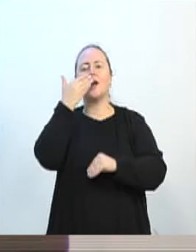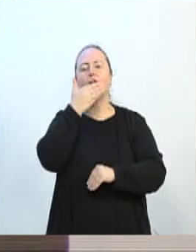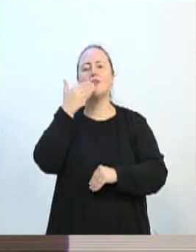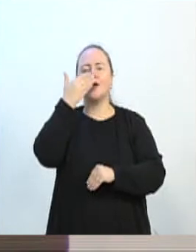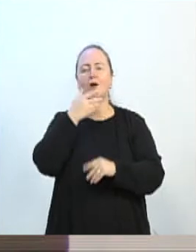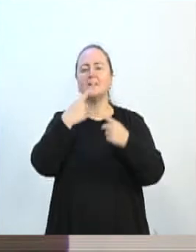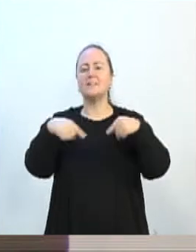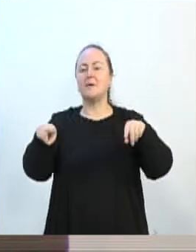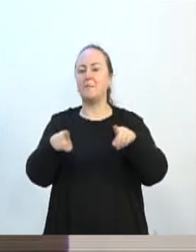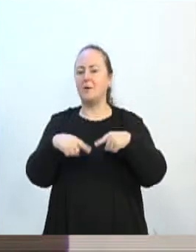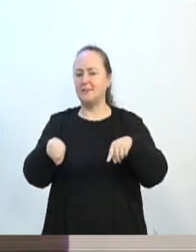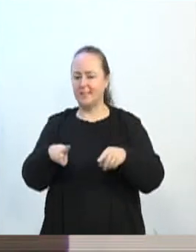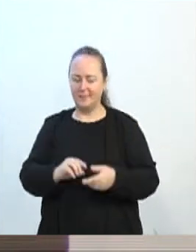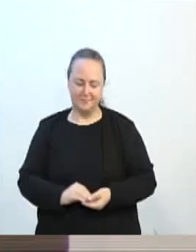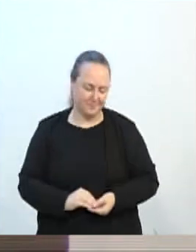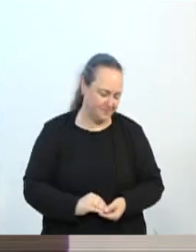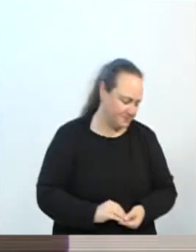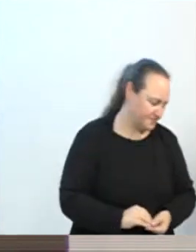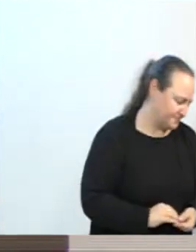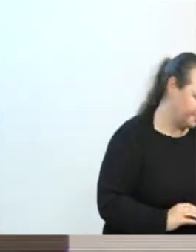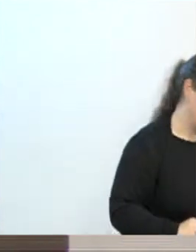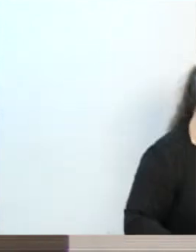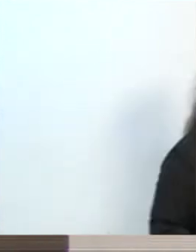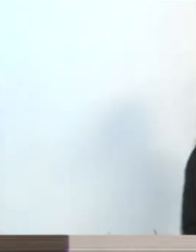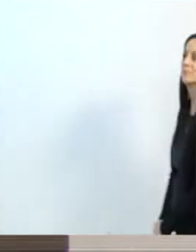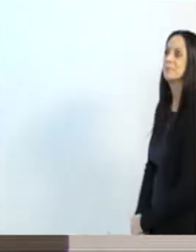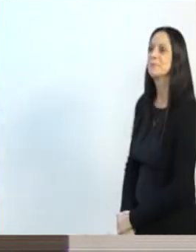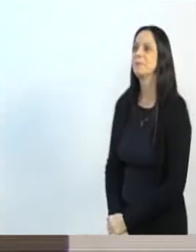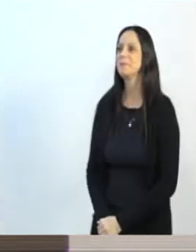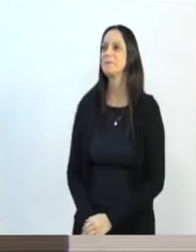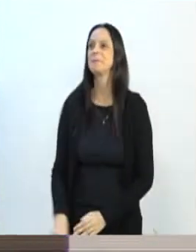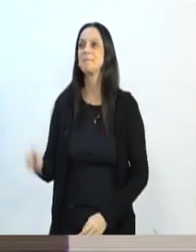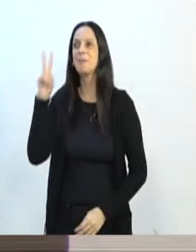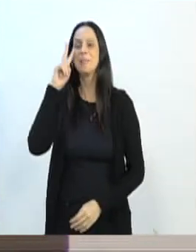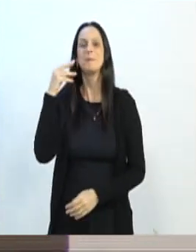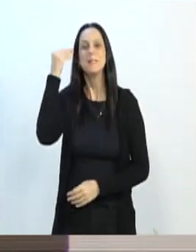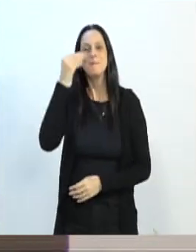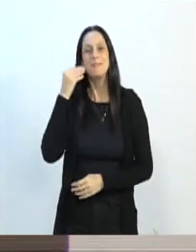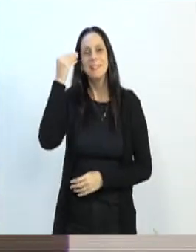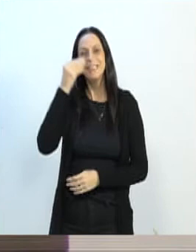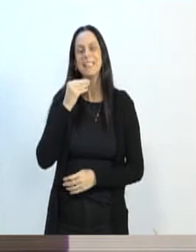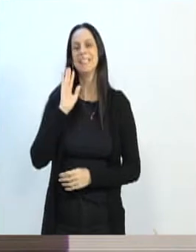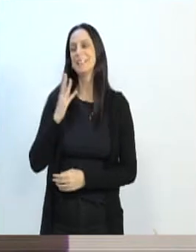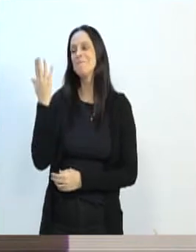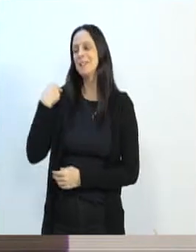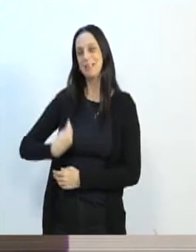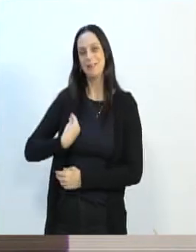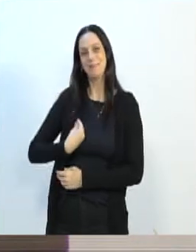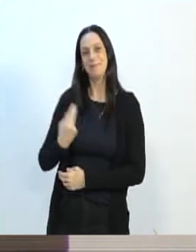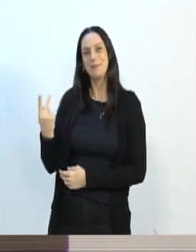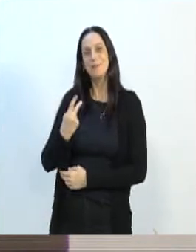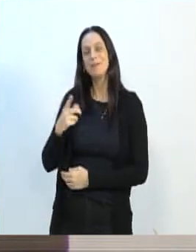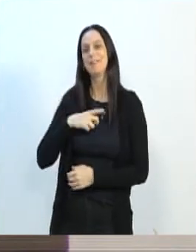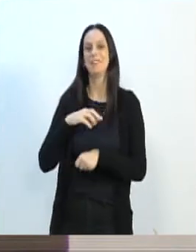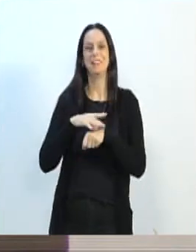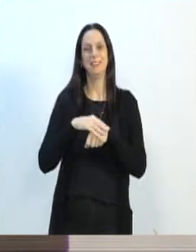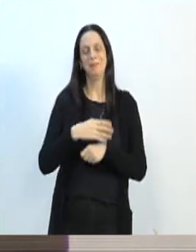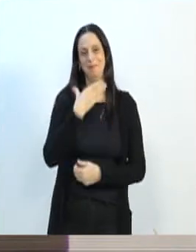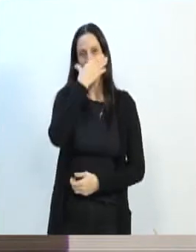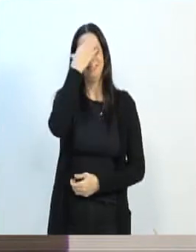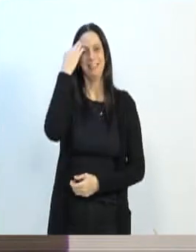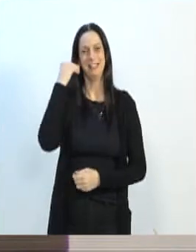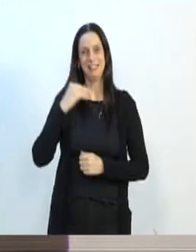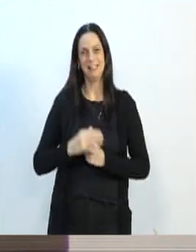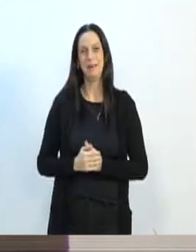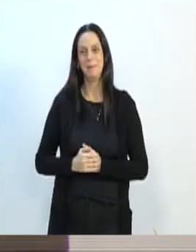Horas cantando. Horas lembrando de experiências e momentos vividos. Ambos portadores de Alzheimer. Ela